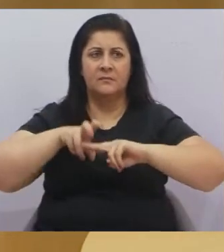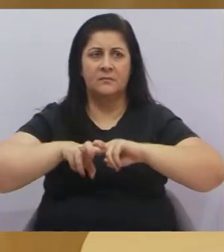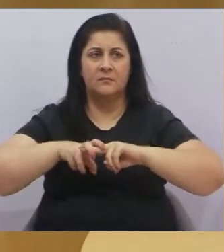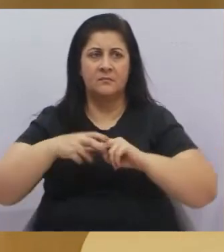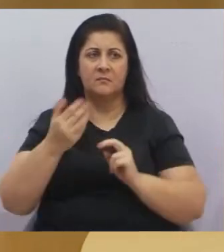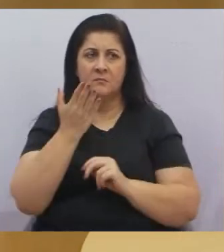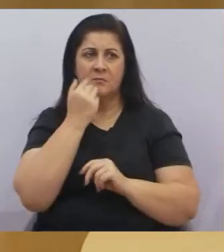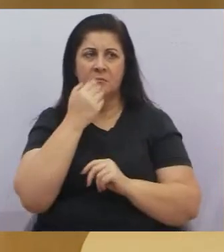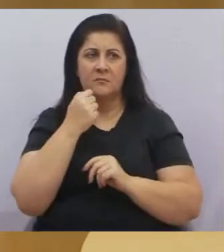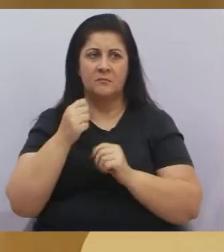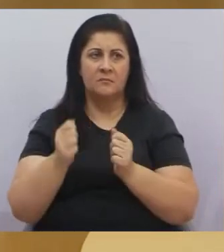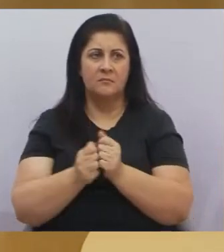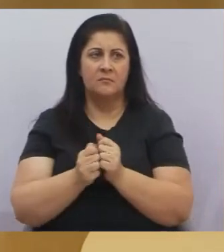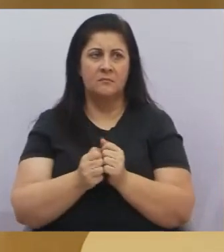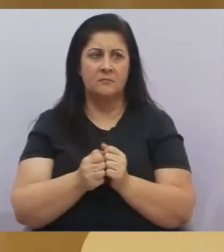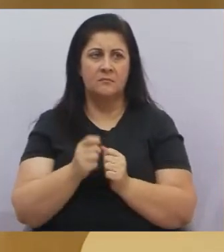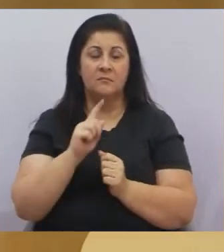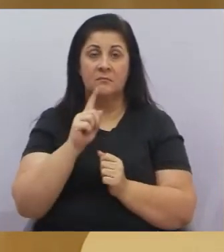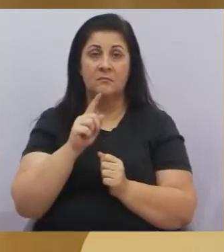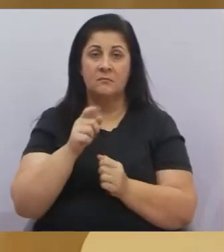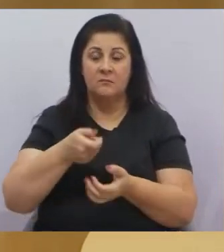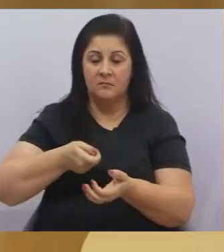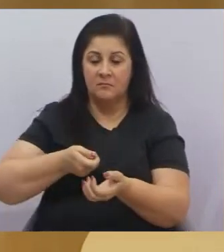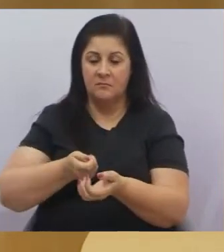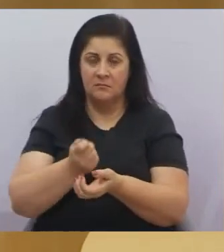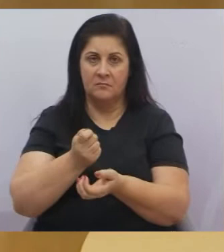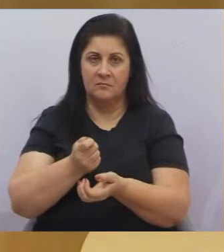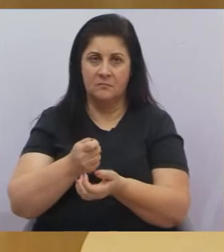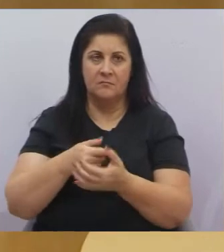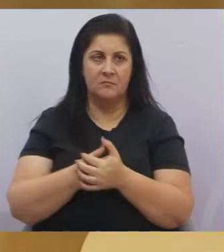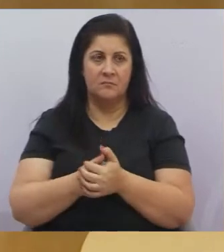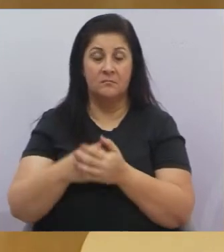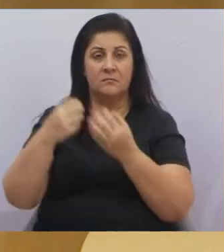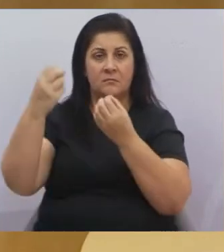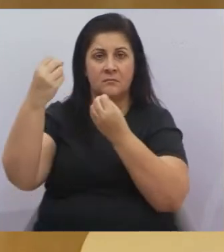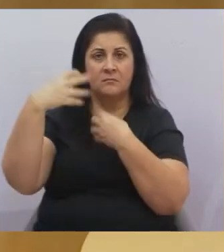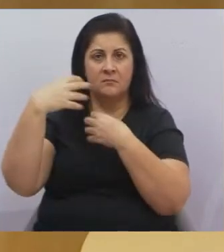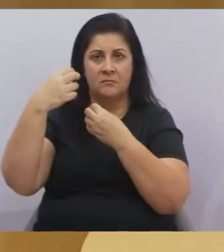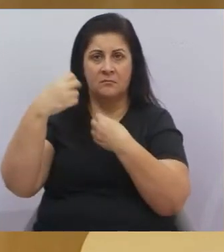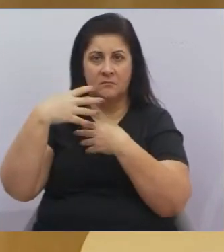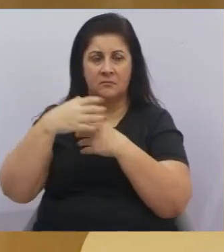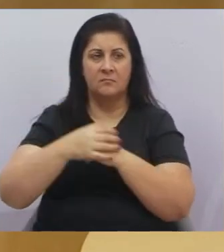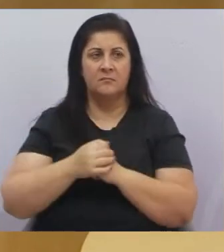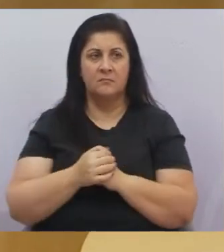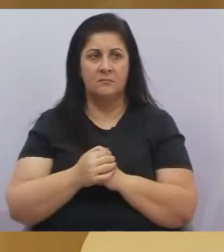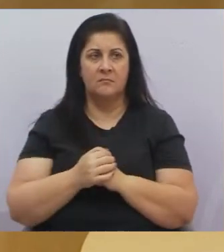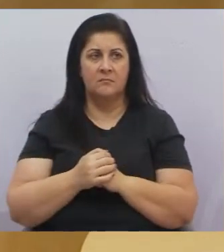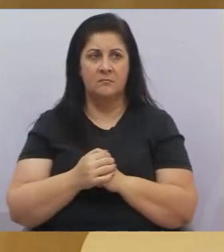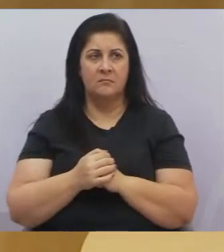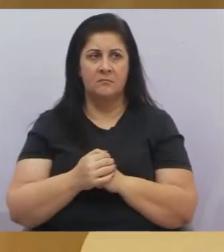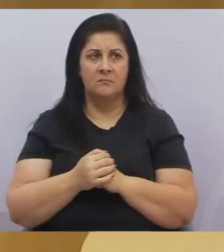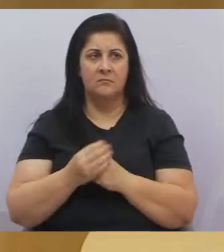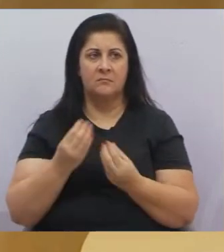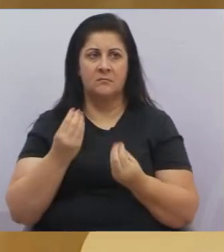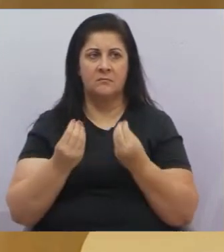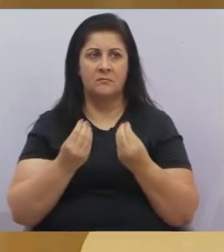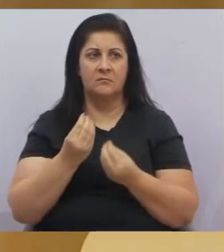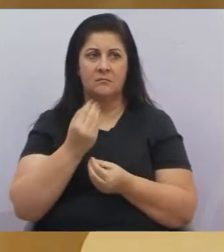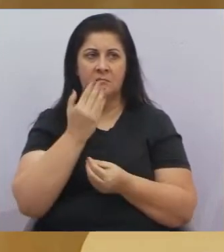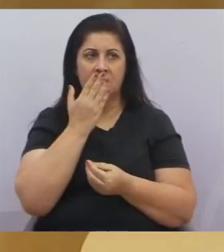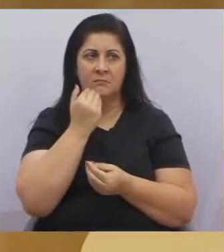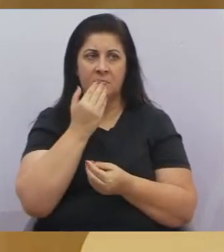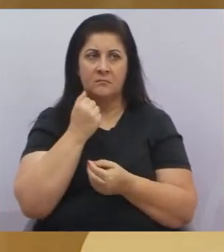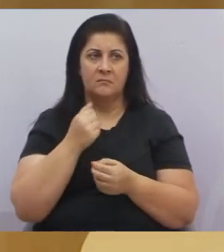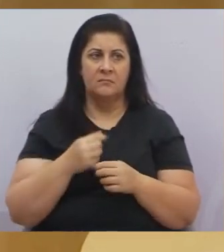a colher. Falaram, não, pega o garfo. E eles me ensinaram como comer de garfo, porque eu não